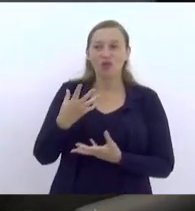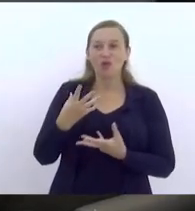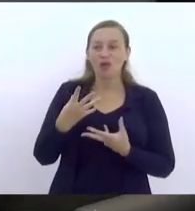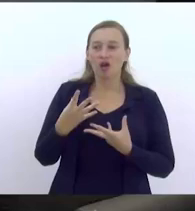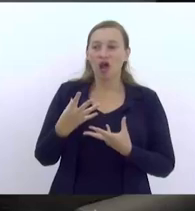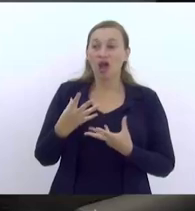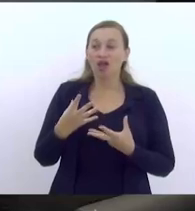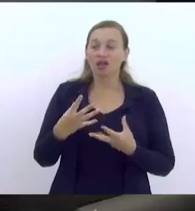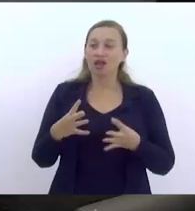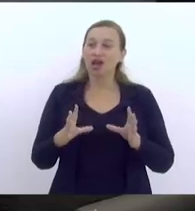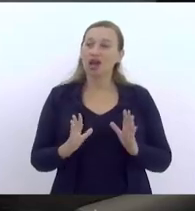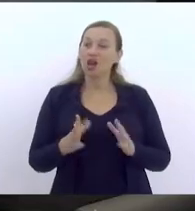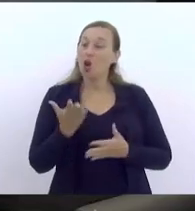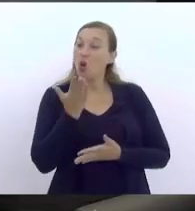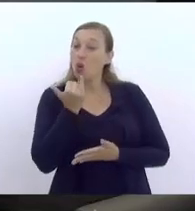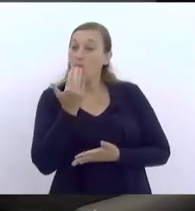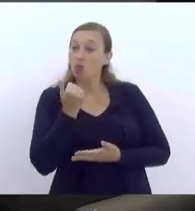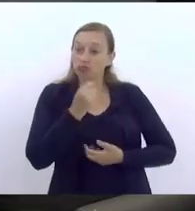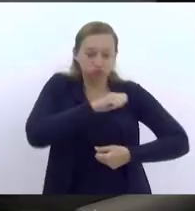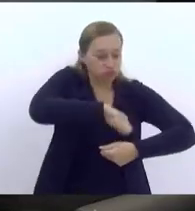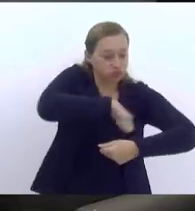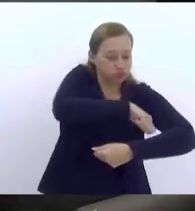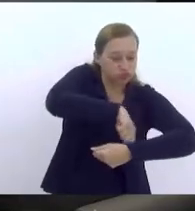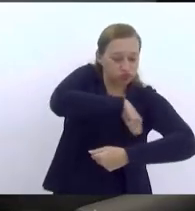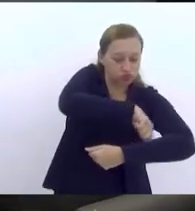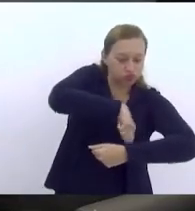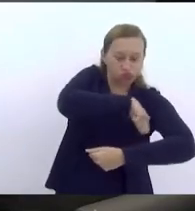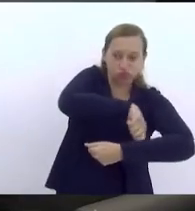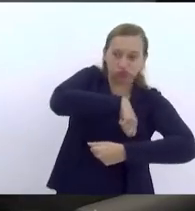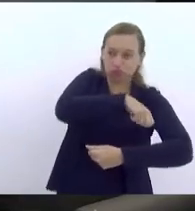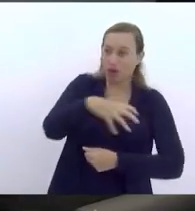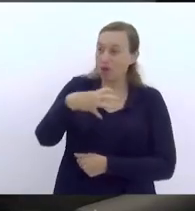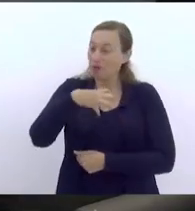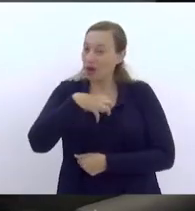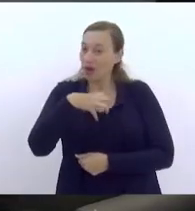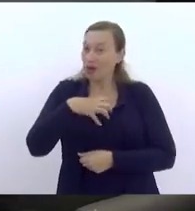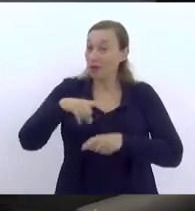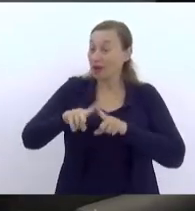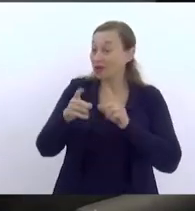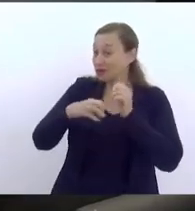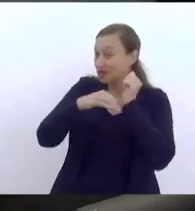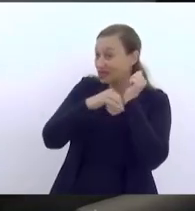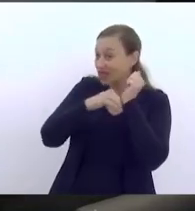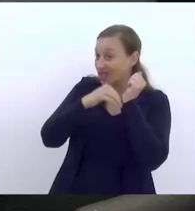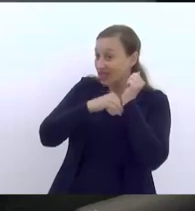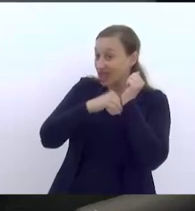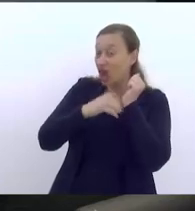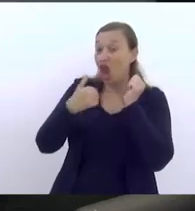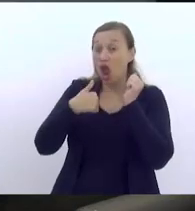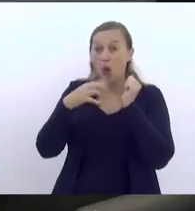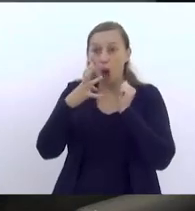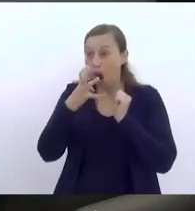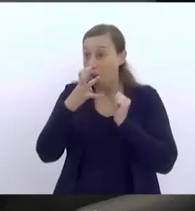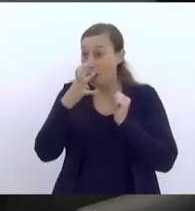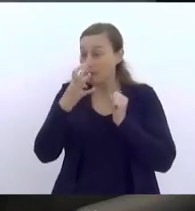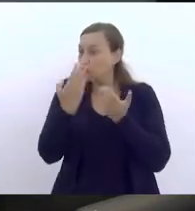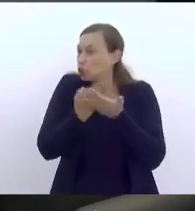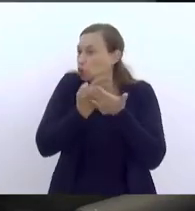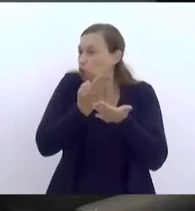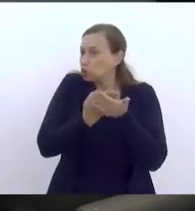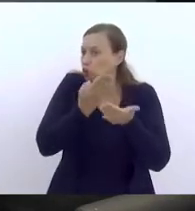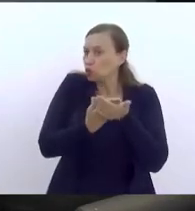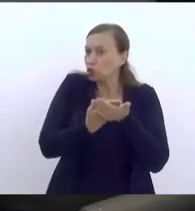ancestralidade africana, mas vou contar um segredo para Vossa Excelência. Eu sou uma profunda admiradora e estudiosa da